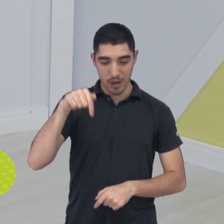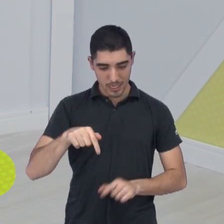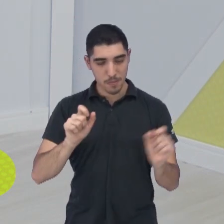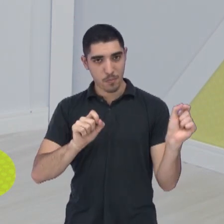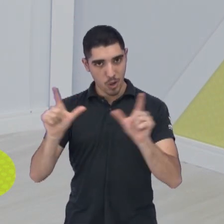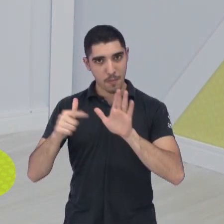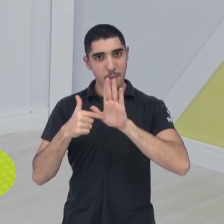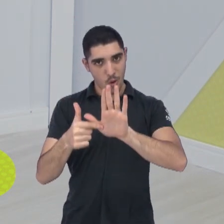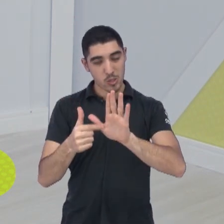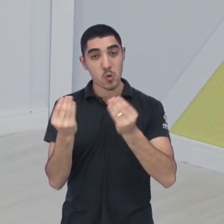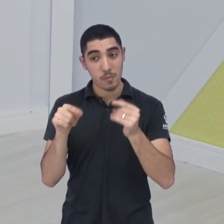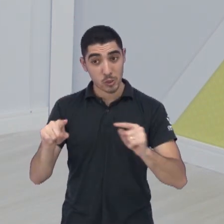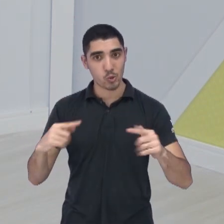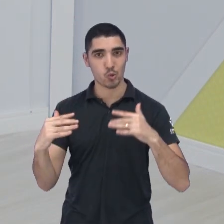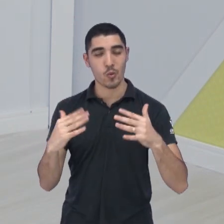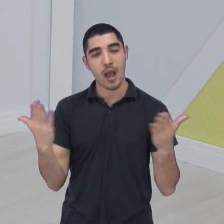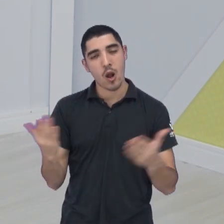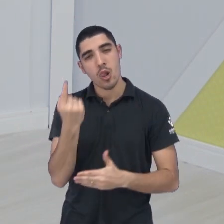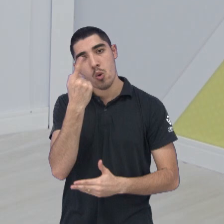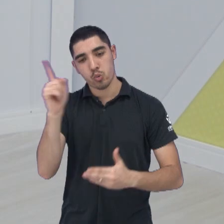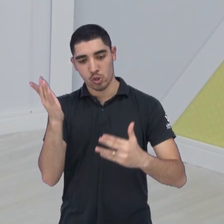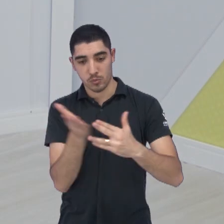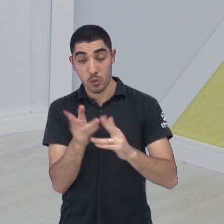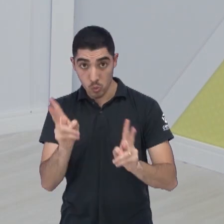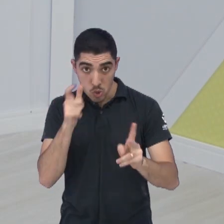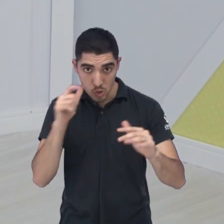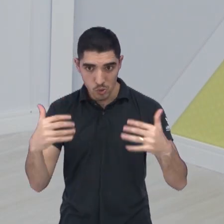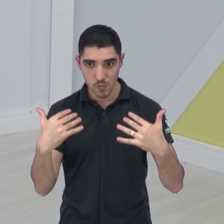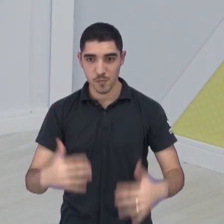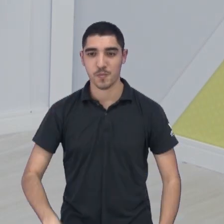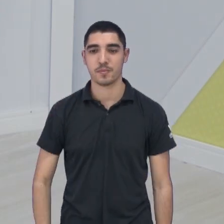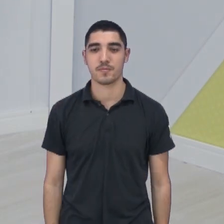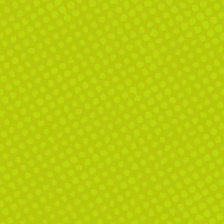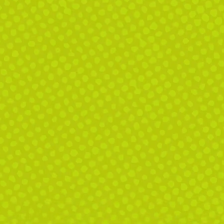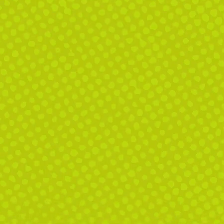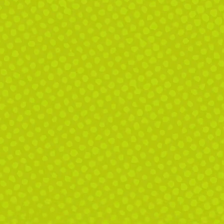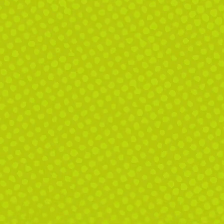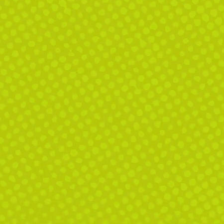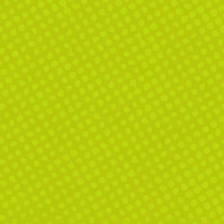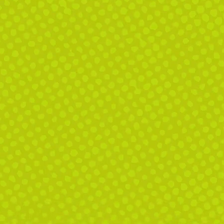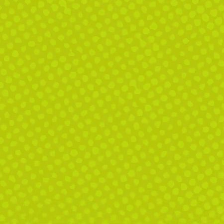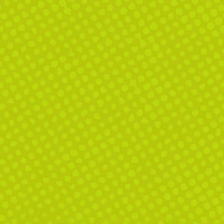aqui dentro do Hora do Esporte, que faz o seu último intervalo. Não sai daí, já voltamos.